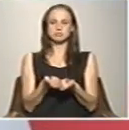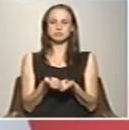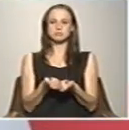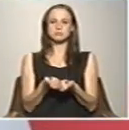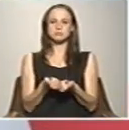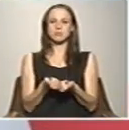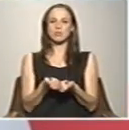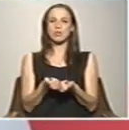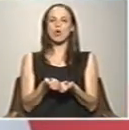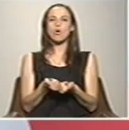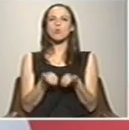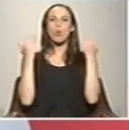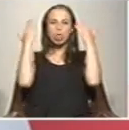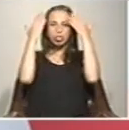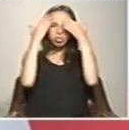Chego ao final do dia